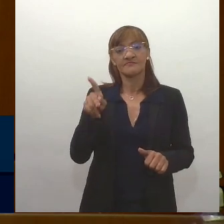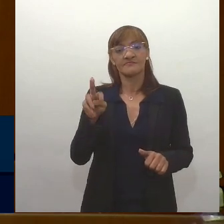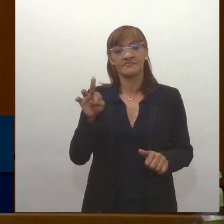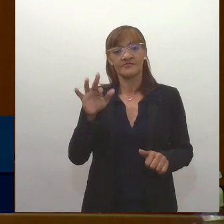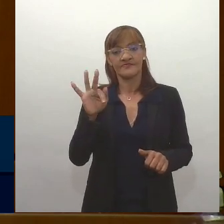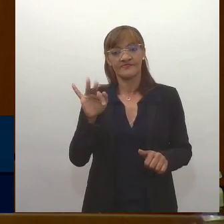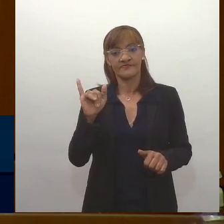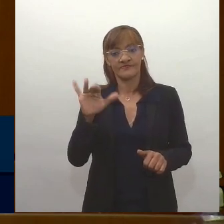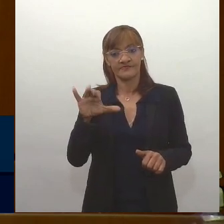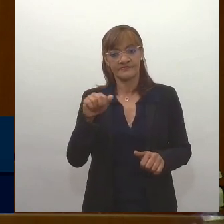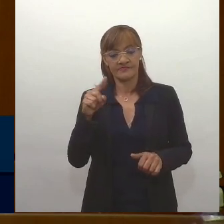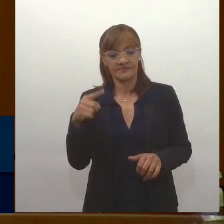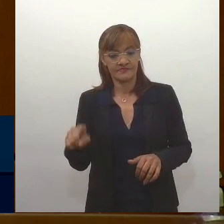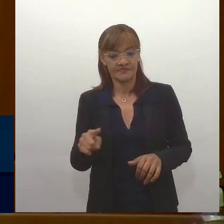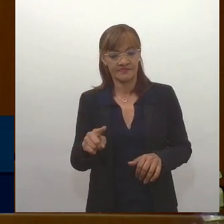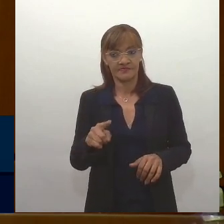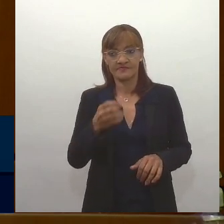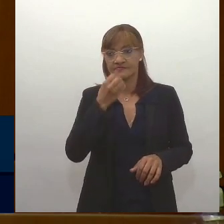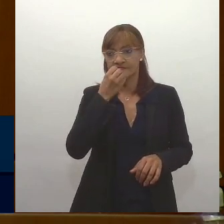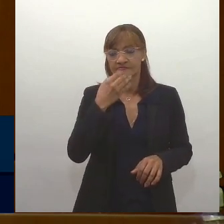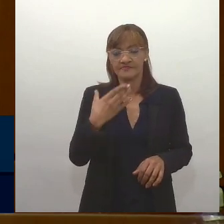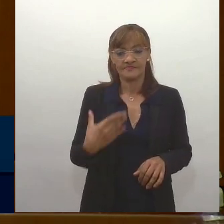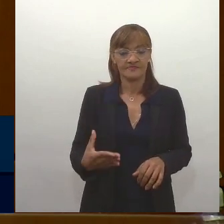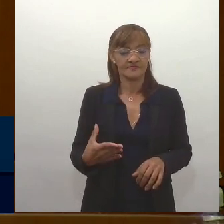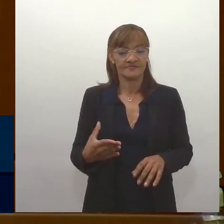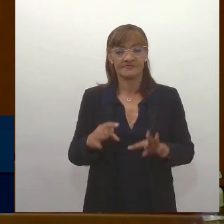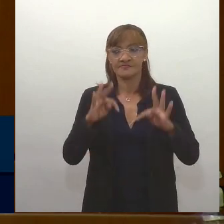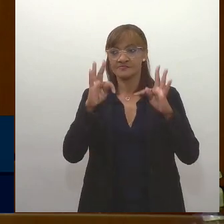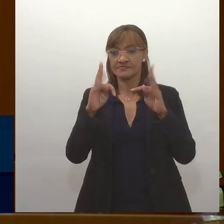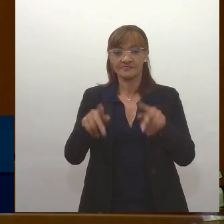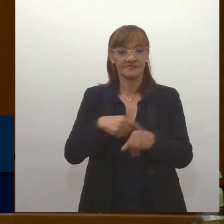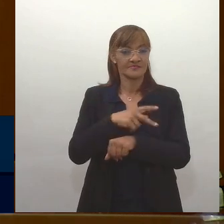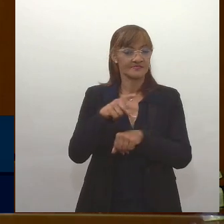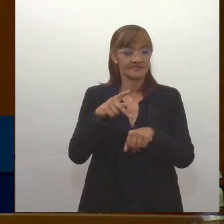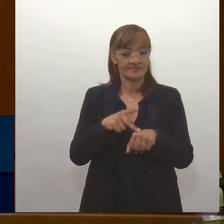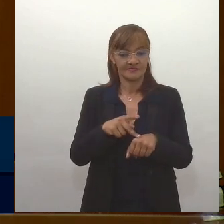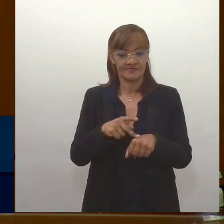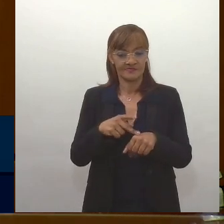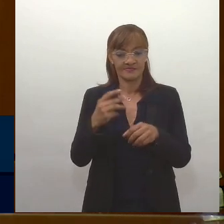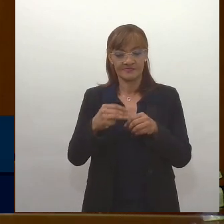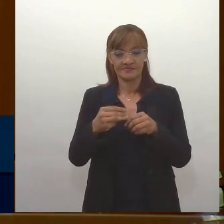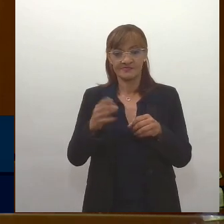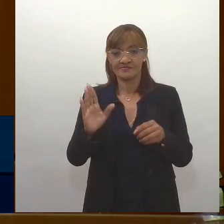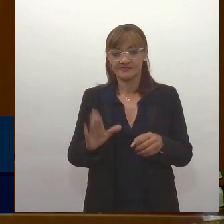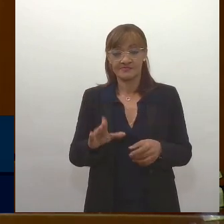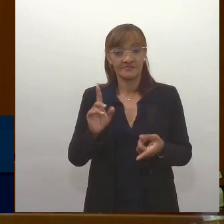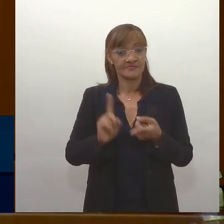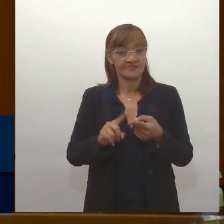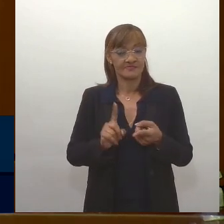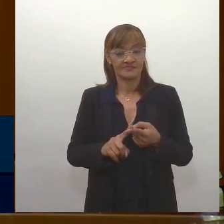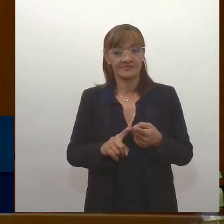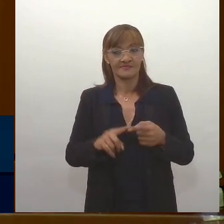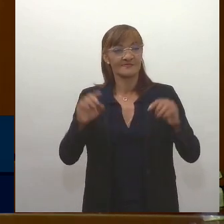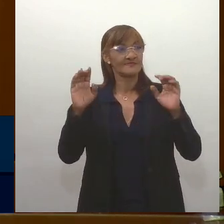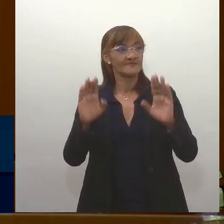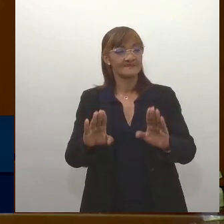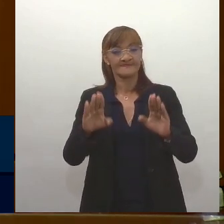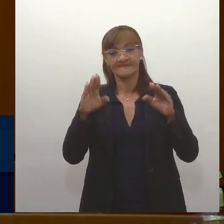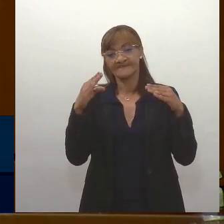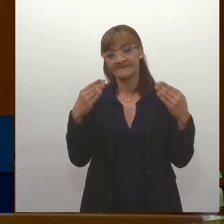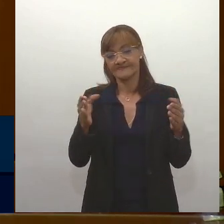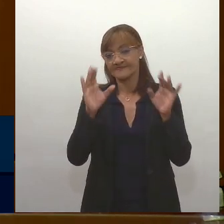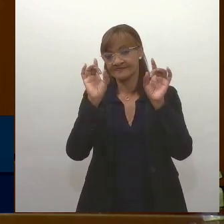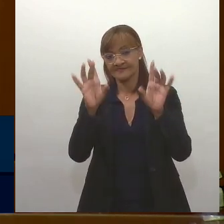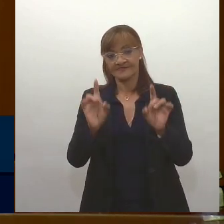leva o nome da cidade para todo o país mais que um registro de tamanha celebração esse pronunciamento é